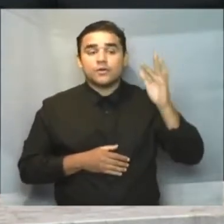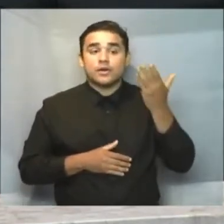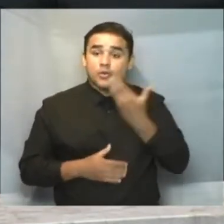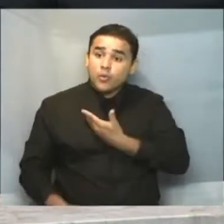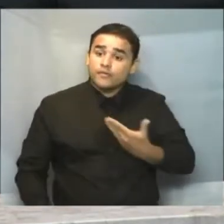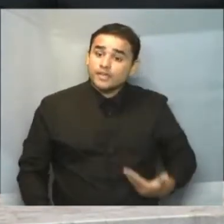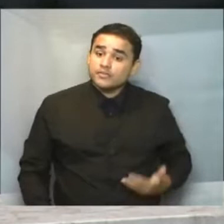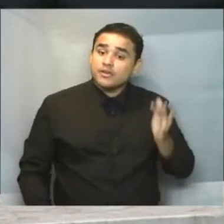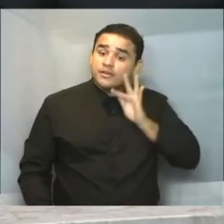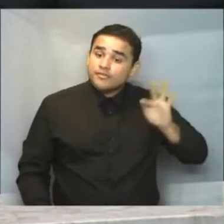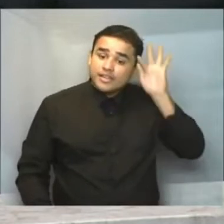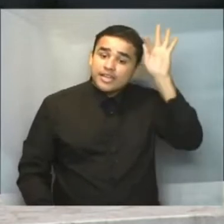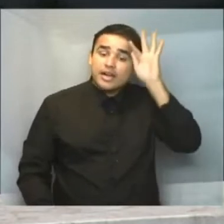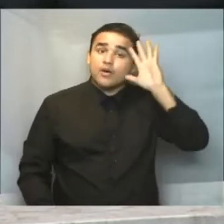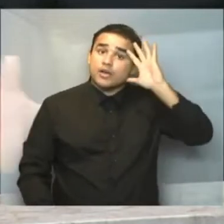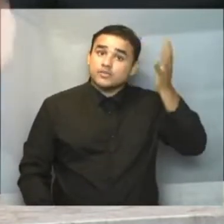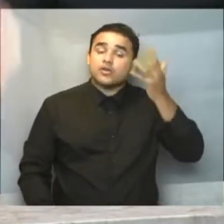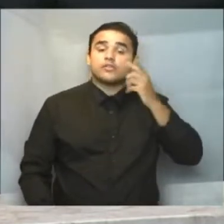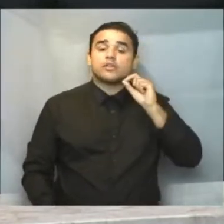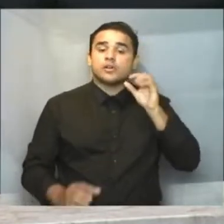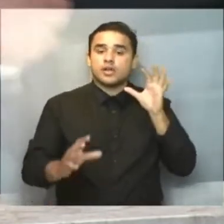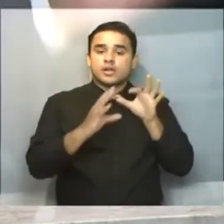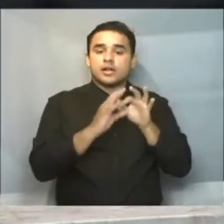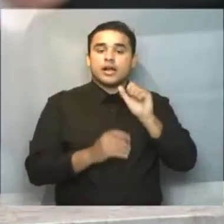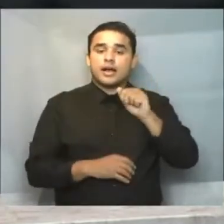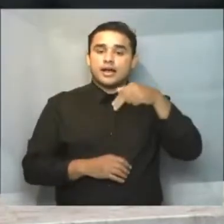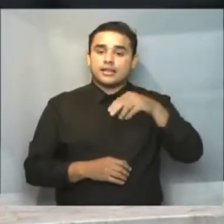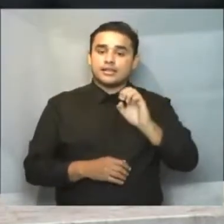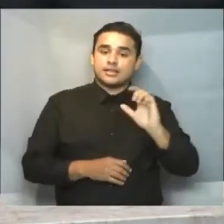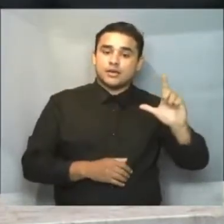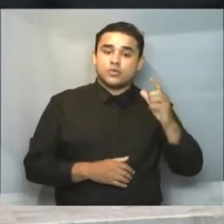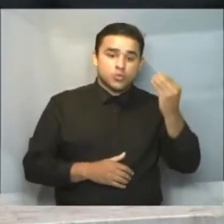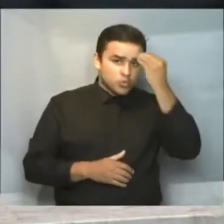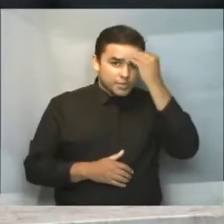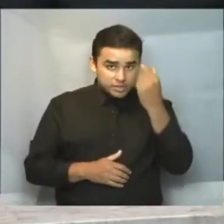federal. Aí vão dizer que o governo federal não tem culpa nenhuma,